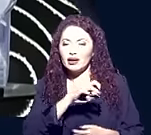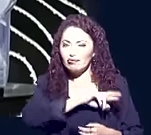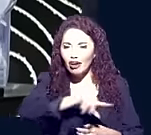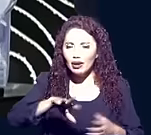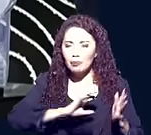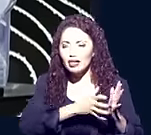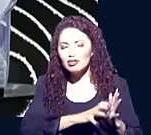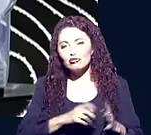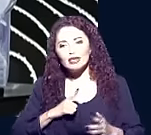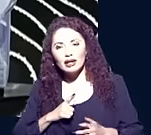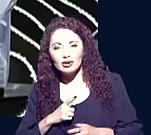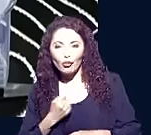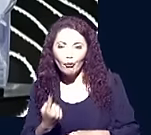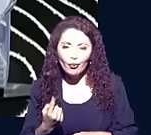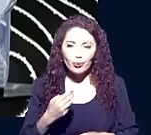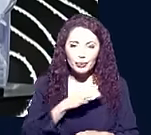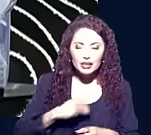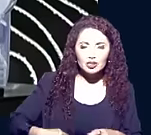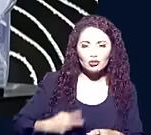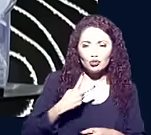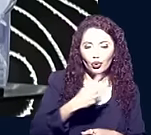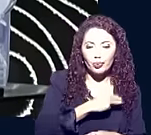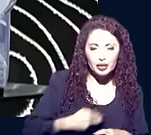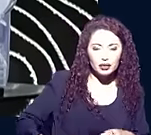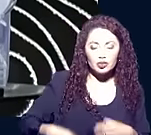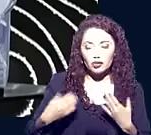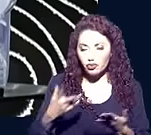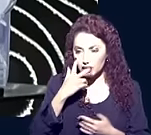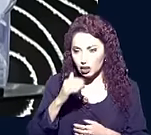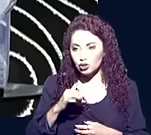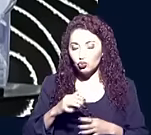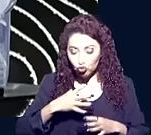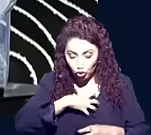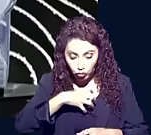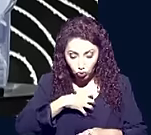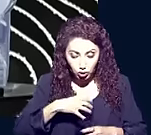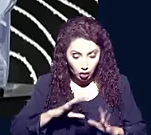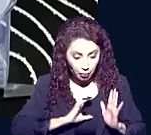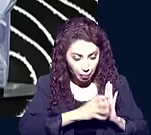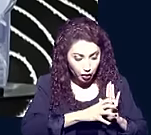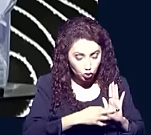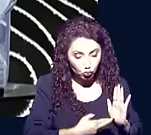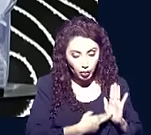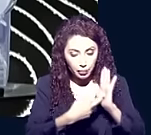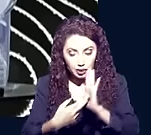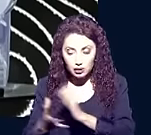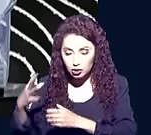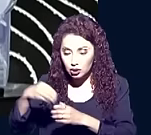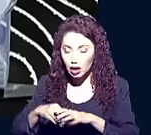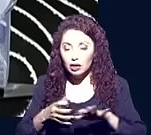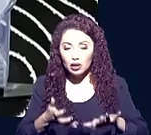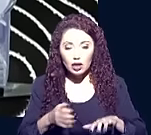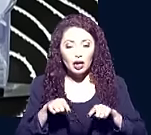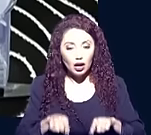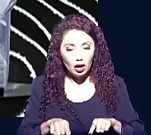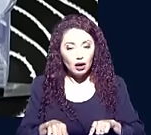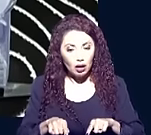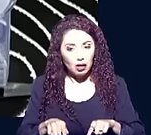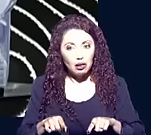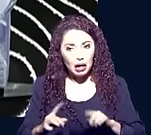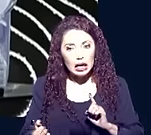da forma como está organizada a representação dos partidos políticos hoje contempla atende as